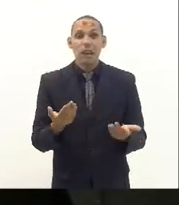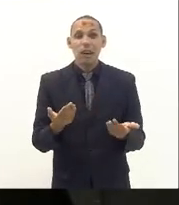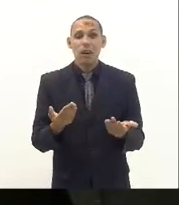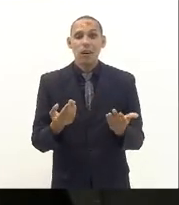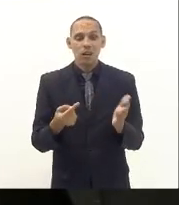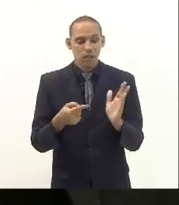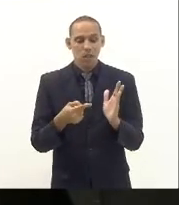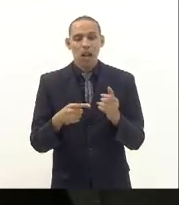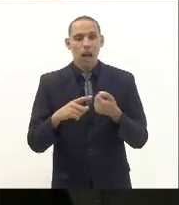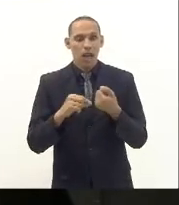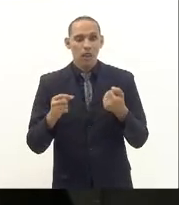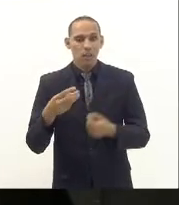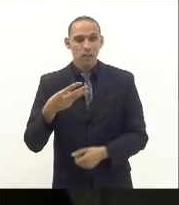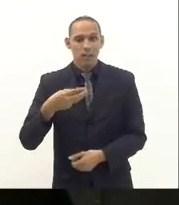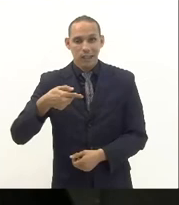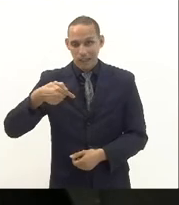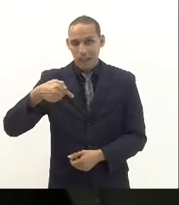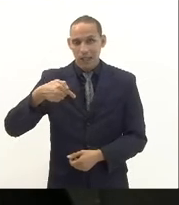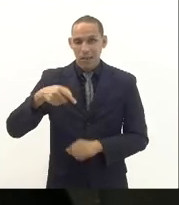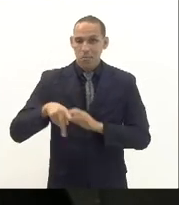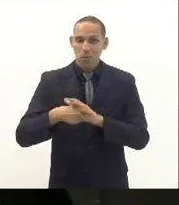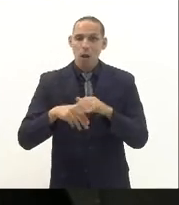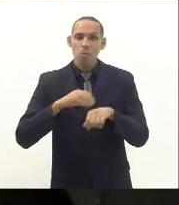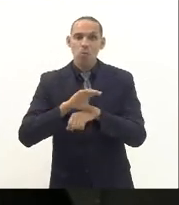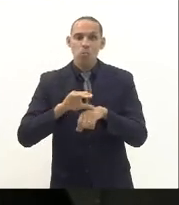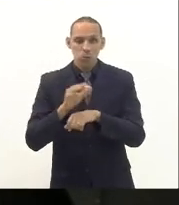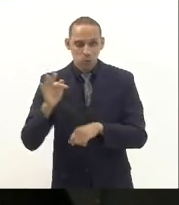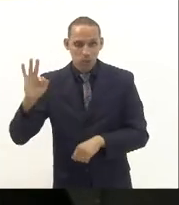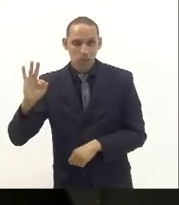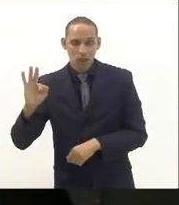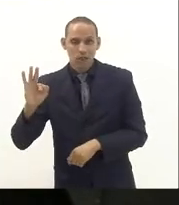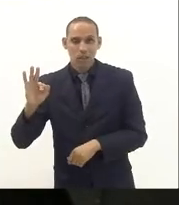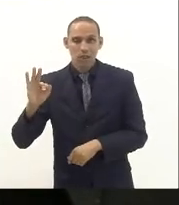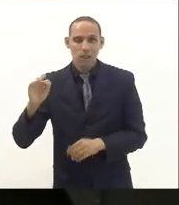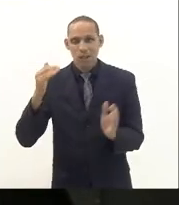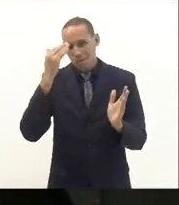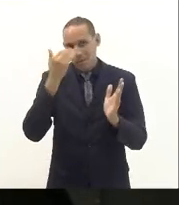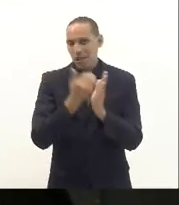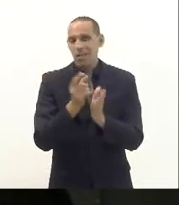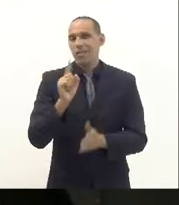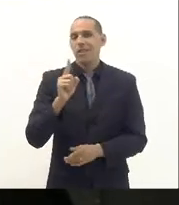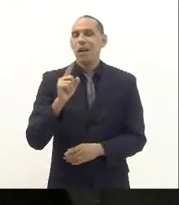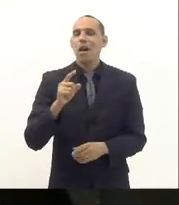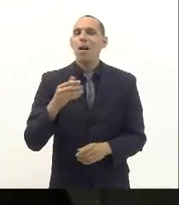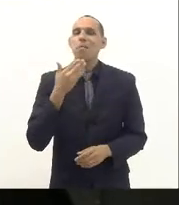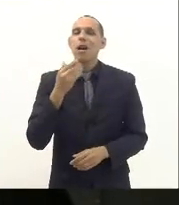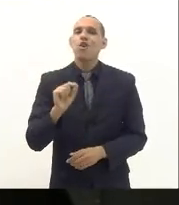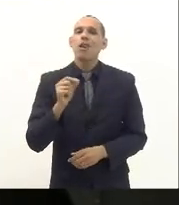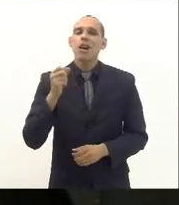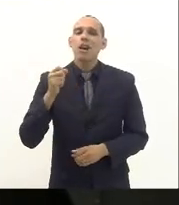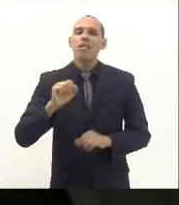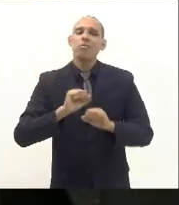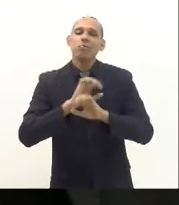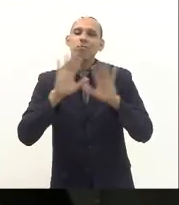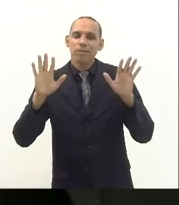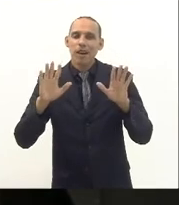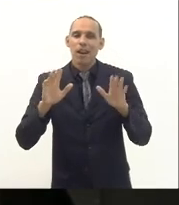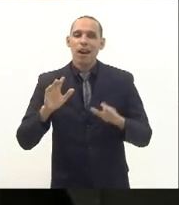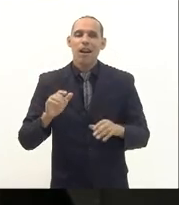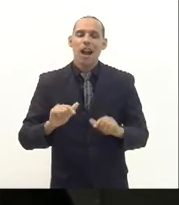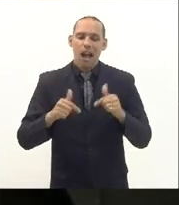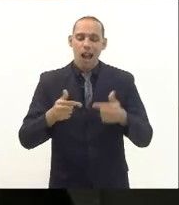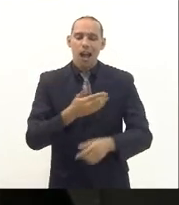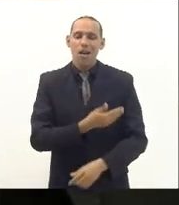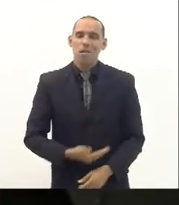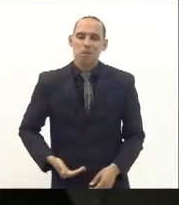o Artigo 37 da Constituição Federal que pede a transparência nos atos públicos Muito